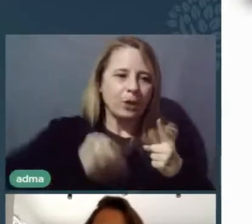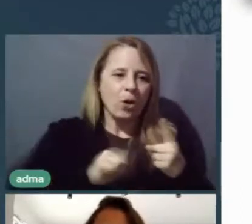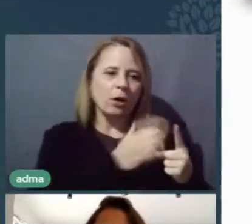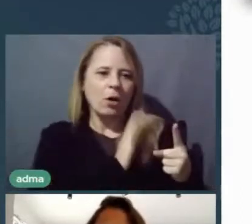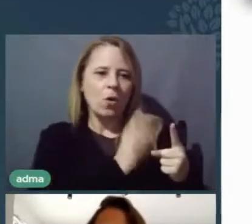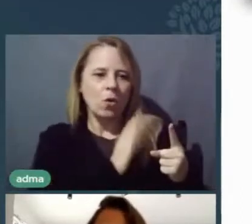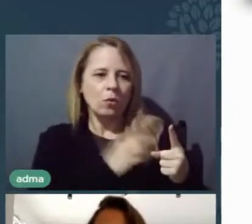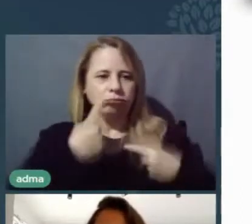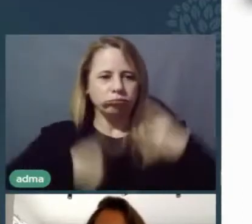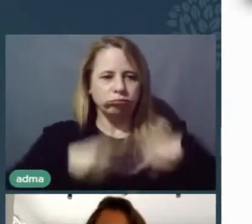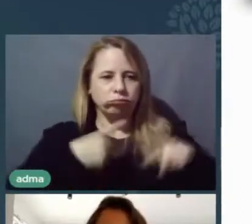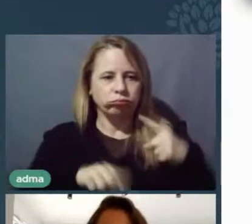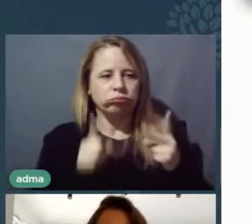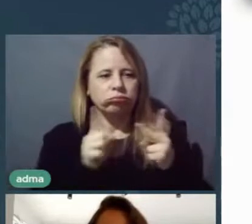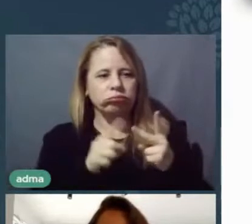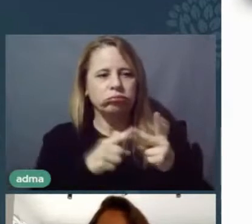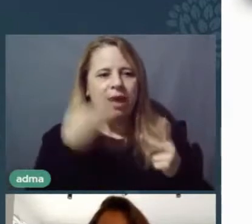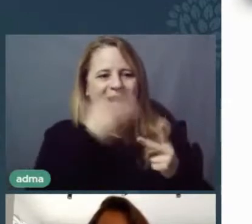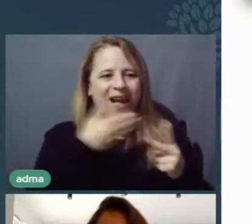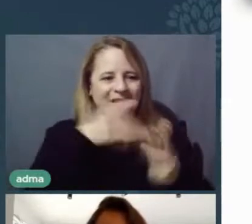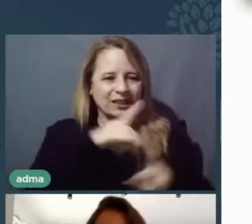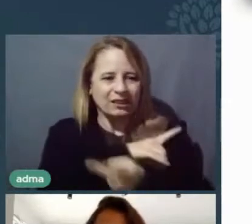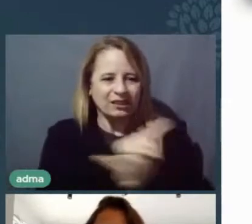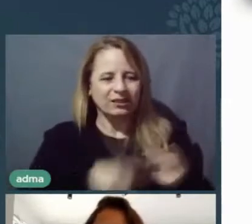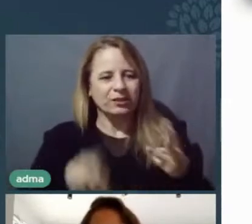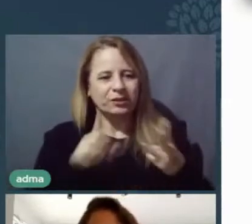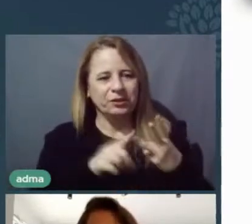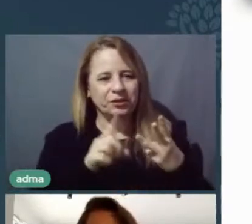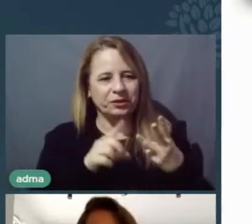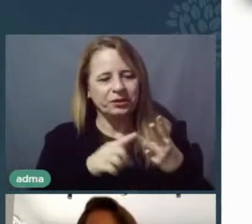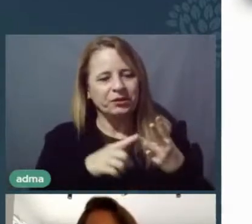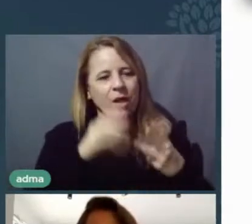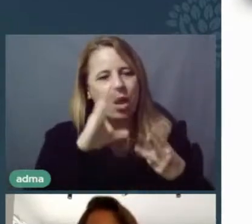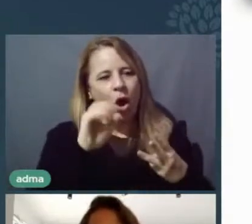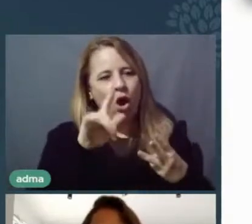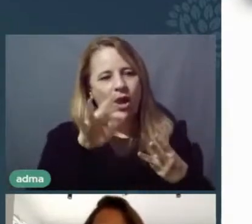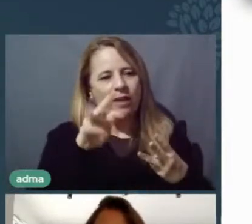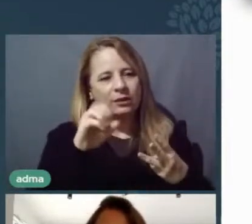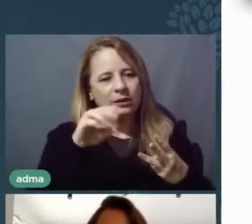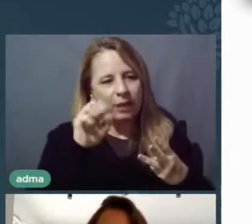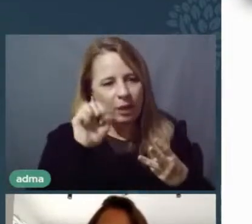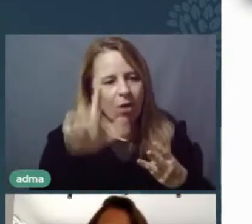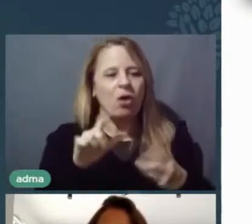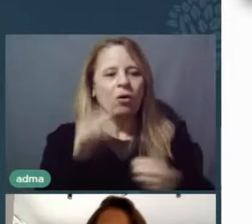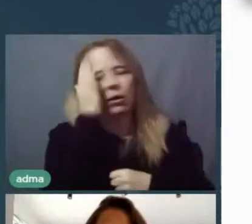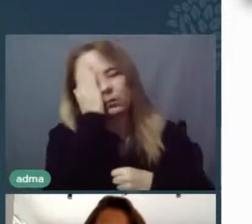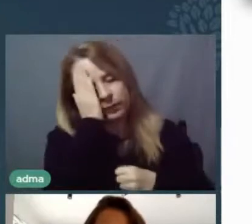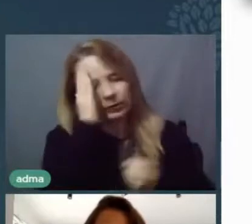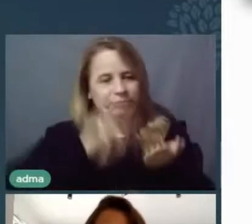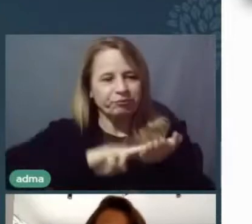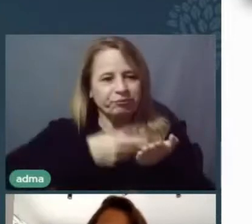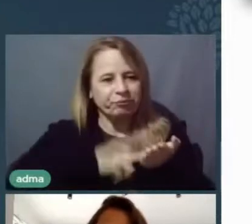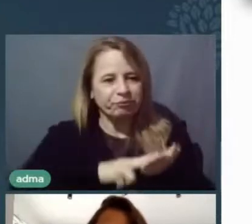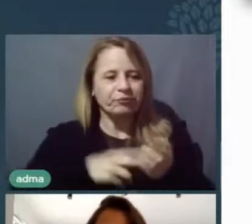cardiometabólico, então, aumento de glicemia, aumento de níveis de colesterol, aumento do tecido adiposo, insônia e piora no